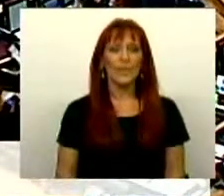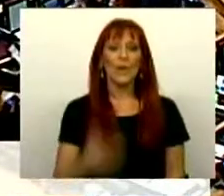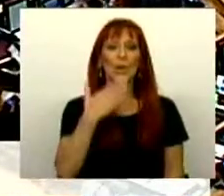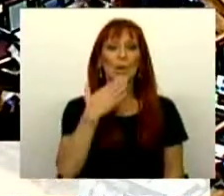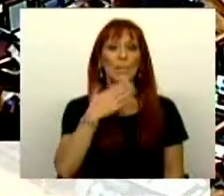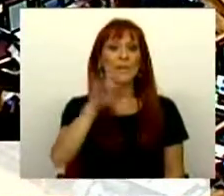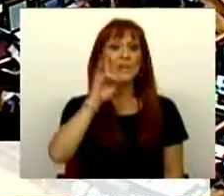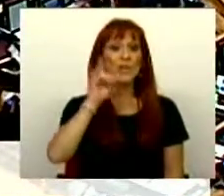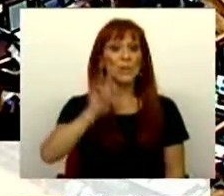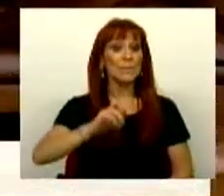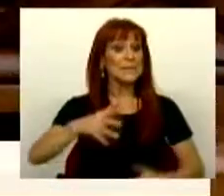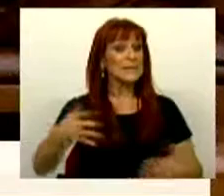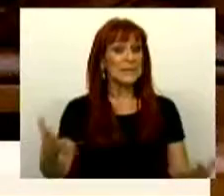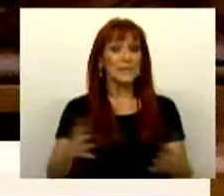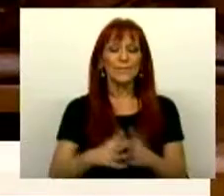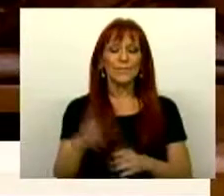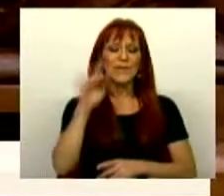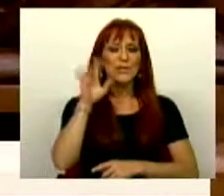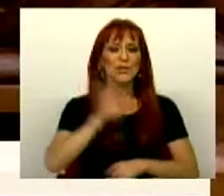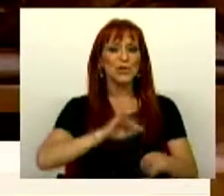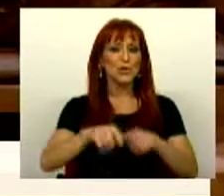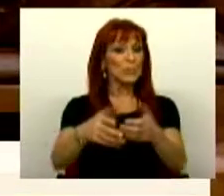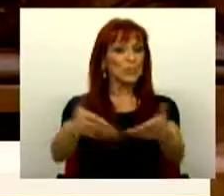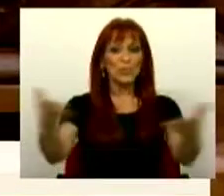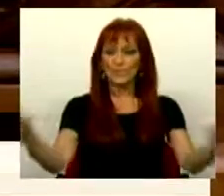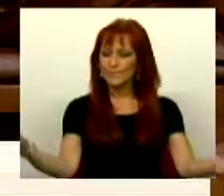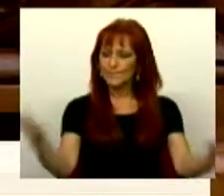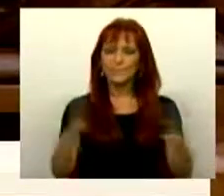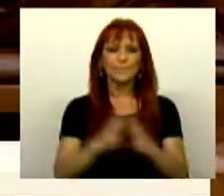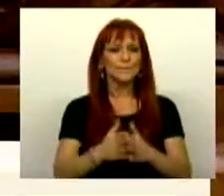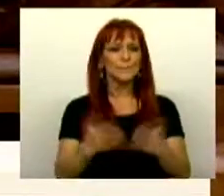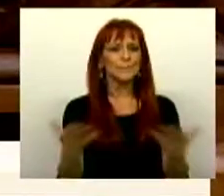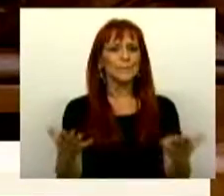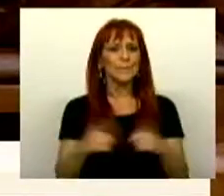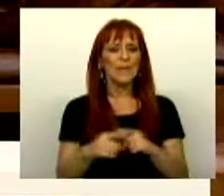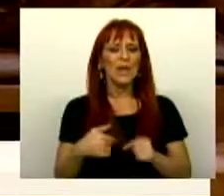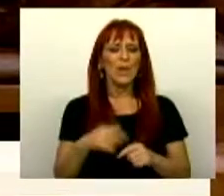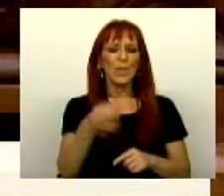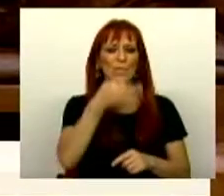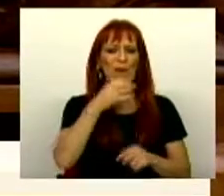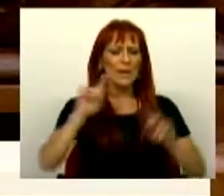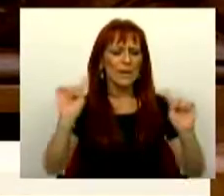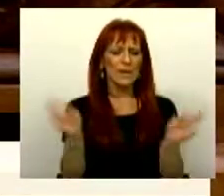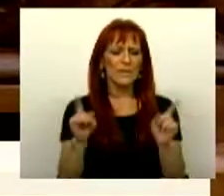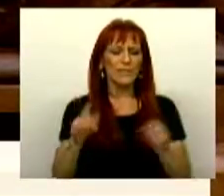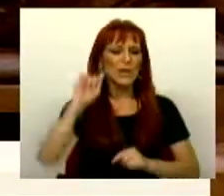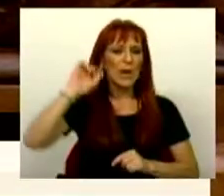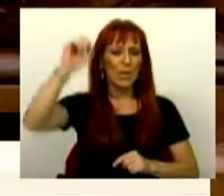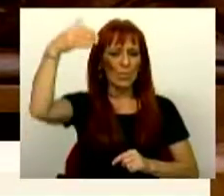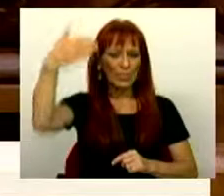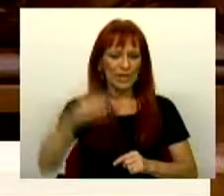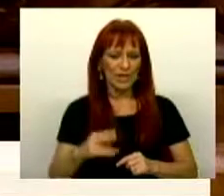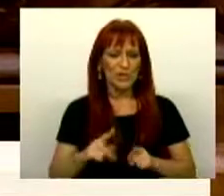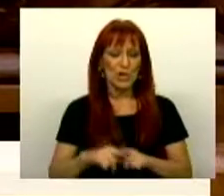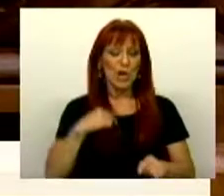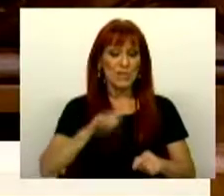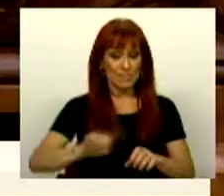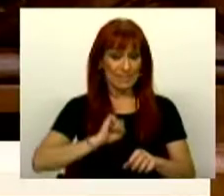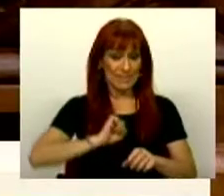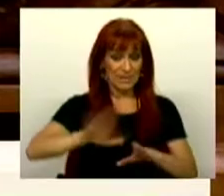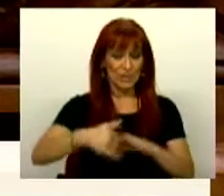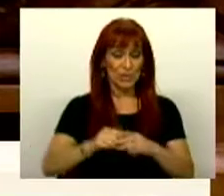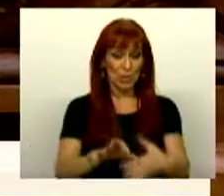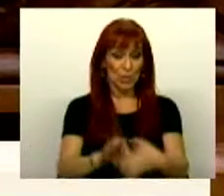Muito obrigado, Sra. Presidente, Sras. E Srs. Deputados. Irei abordar brevemente as prioridades da nossa participação